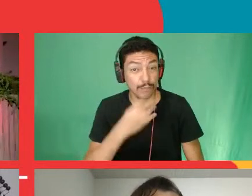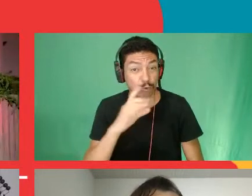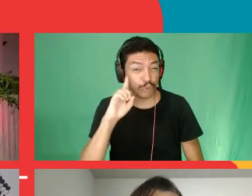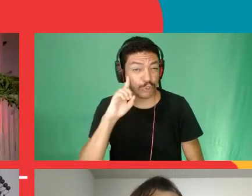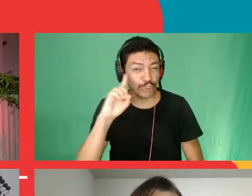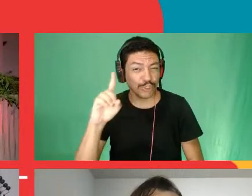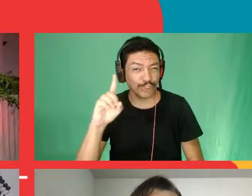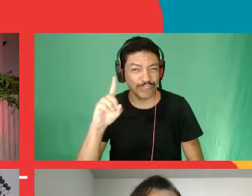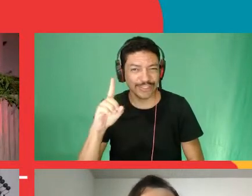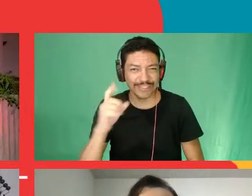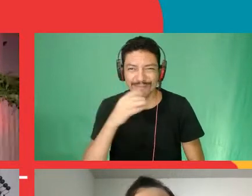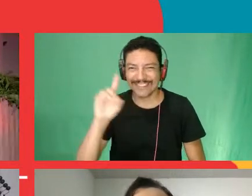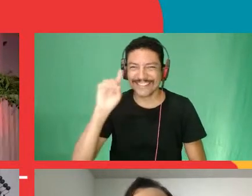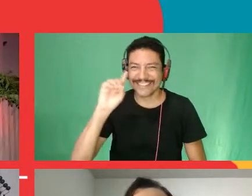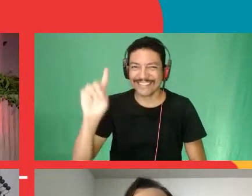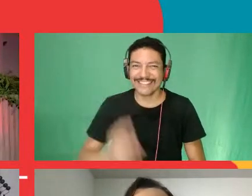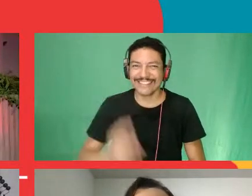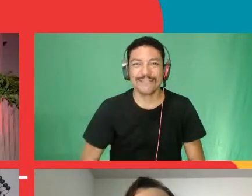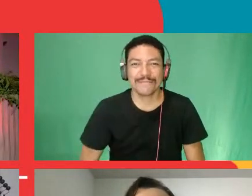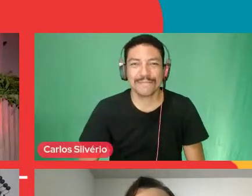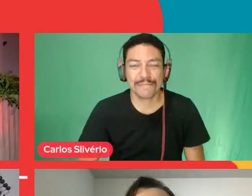Bom dia.